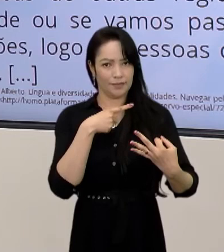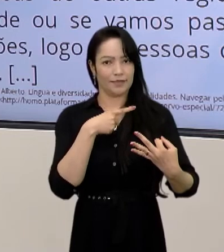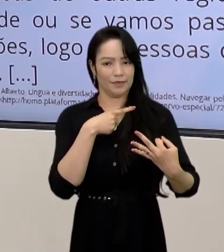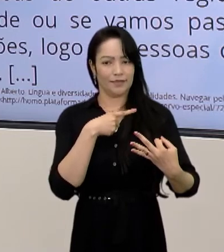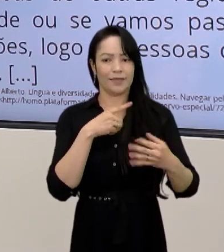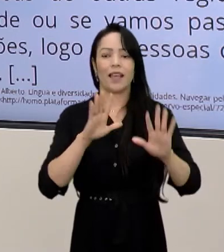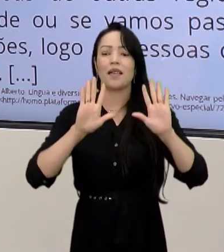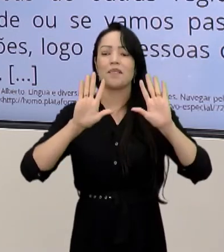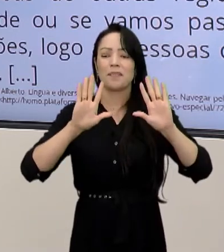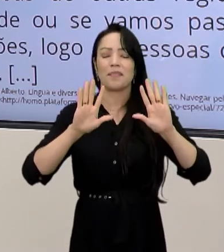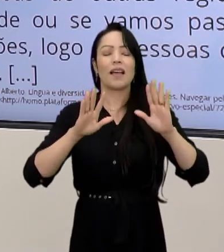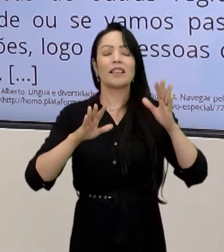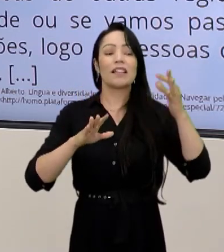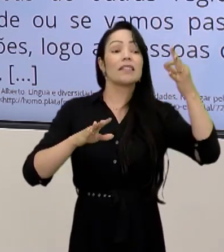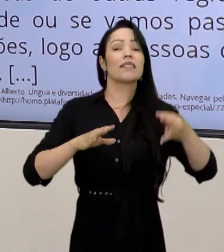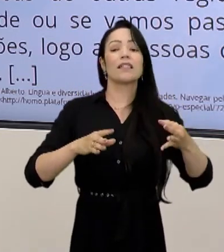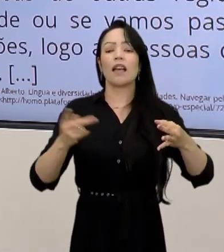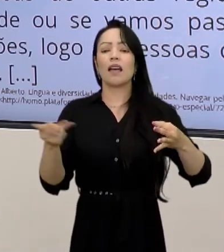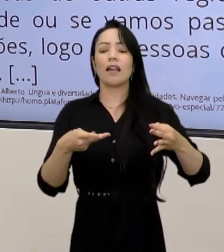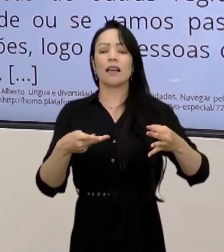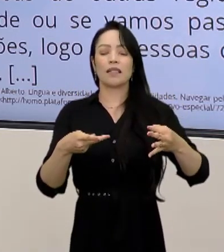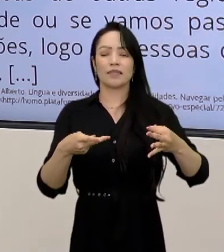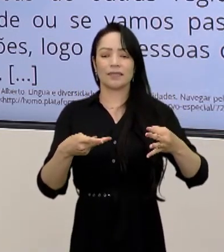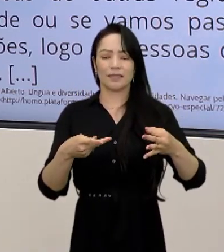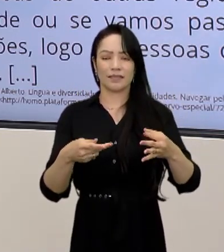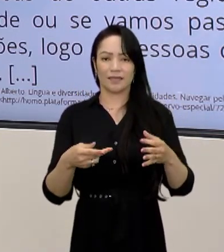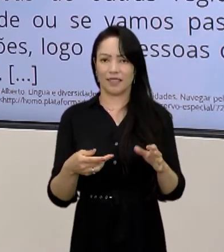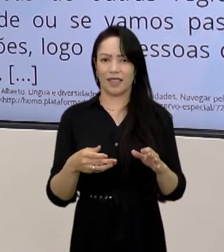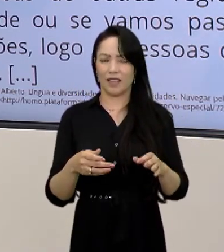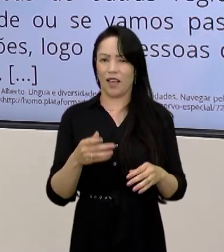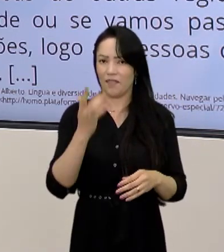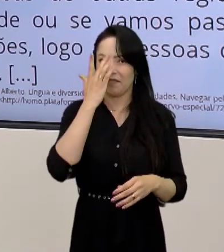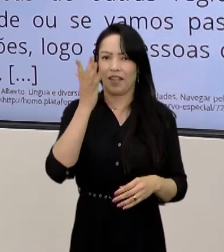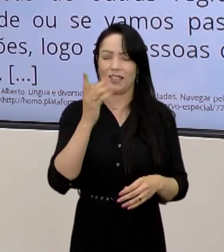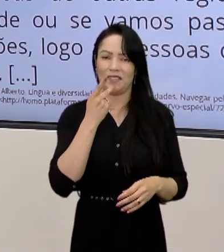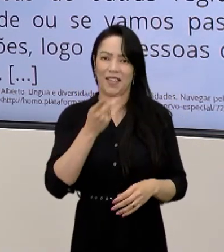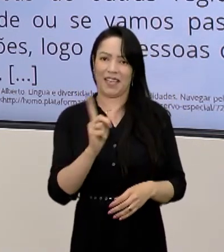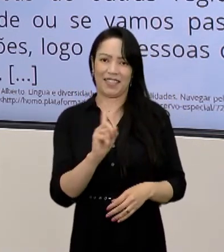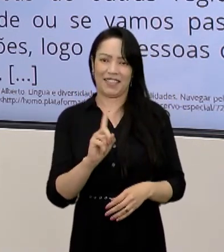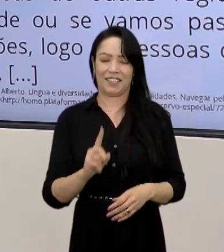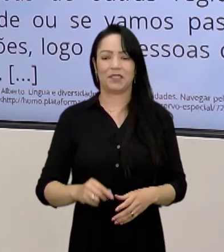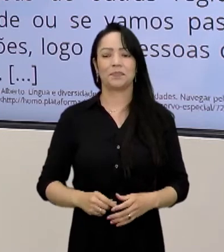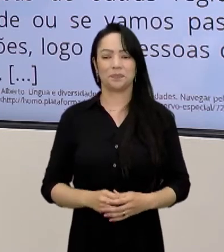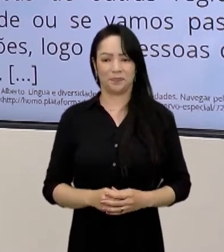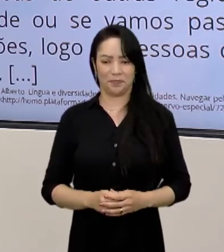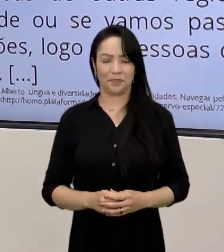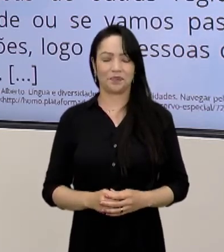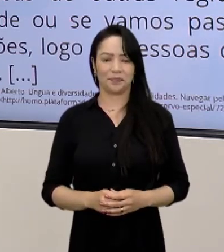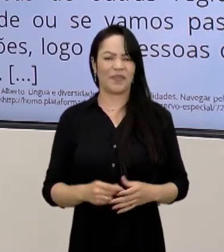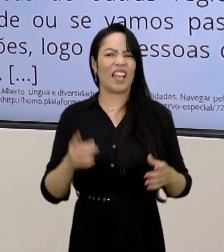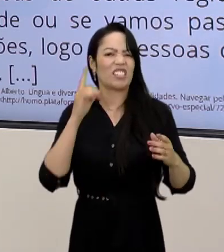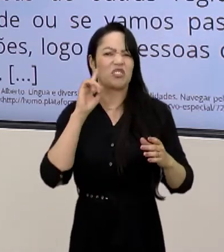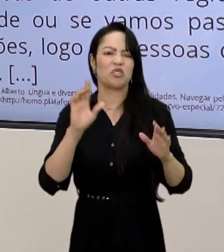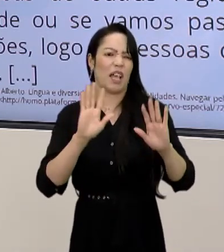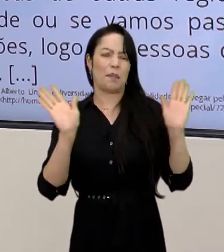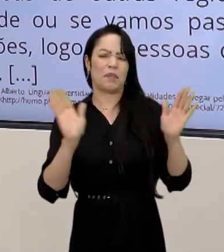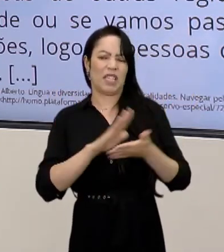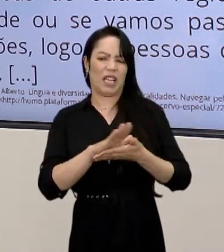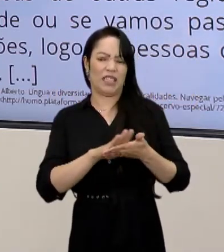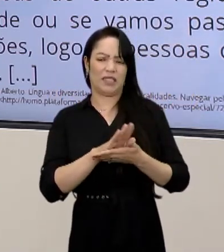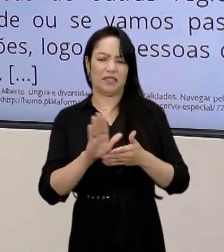né? Mas não é tão comum, tão fácil assim para chegar a pessoa e simplesmente falar para ela: ah, você não sabe de nada,